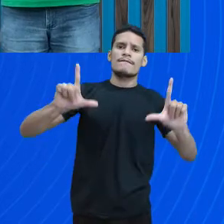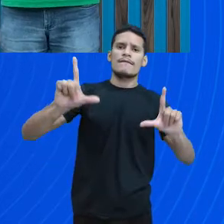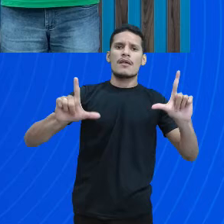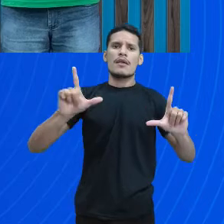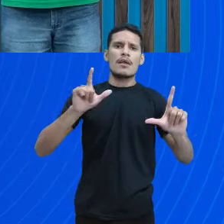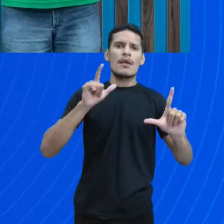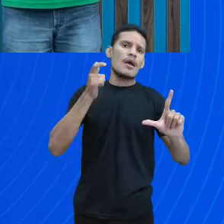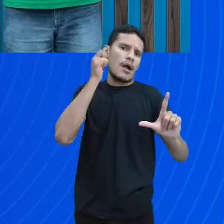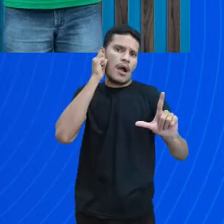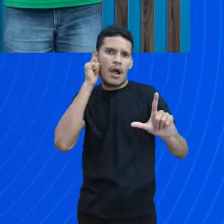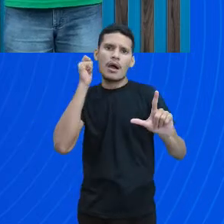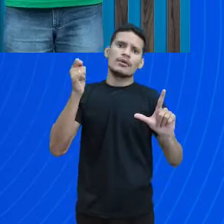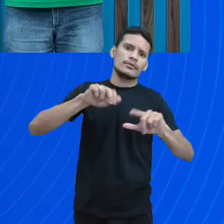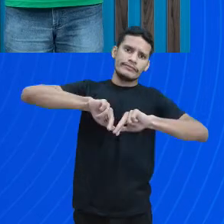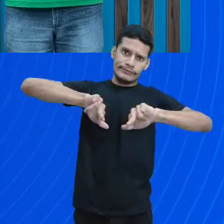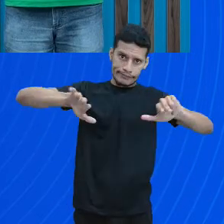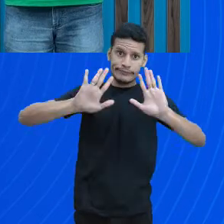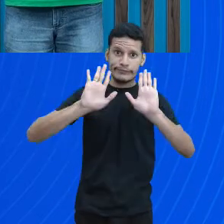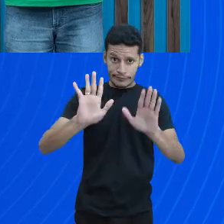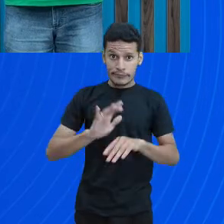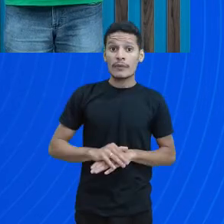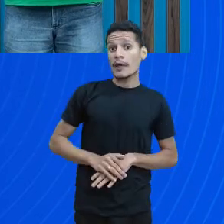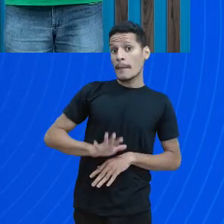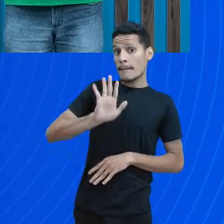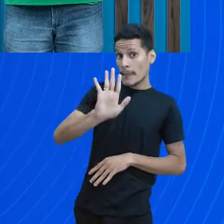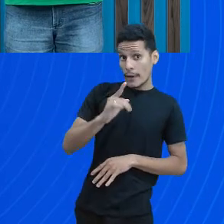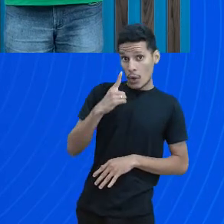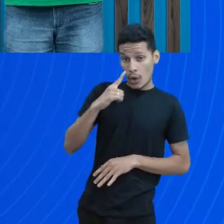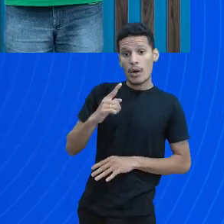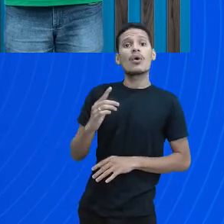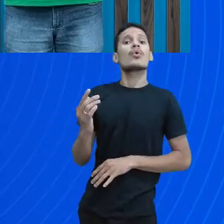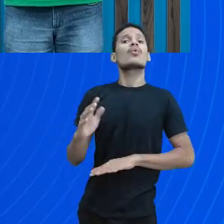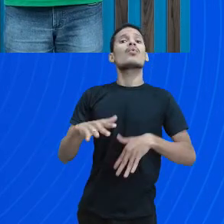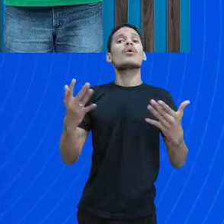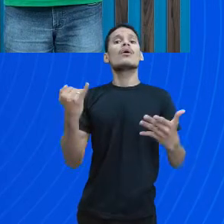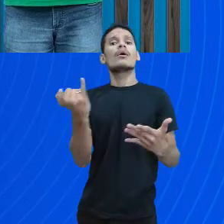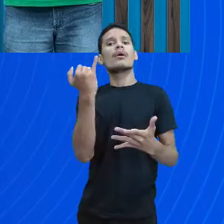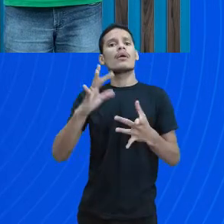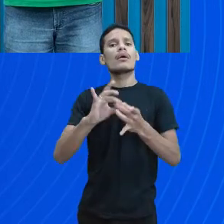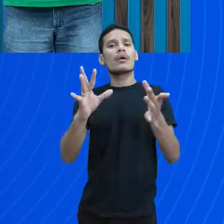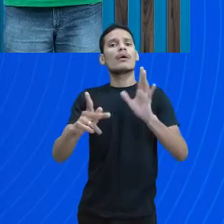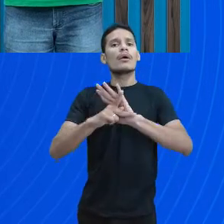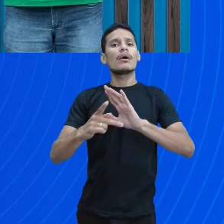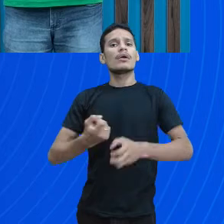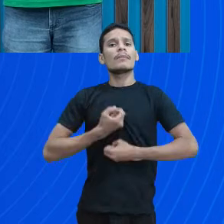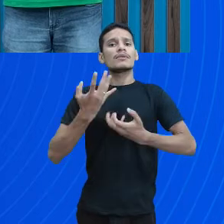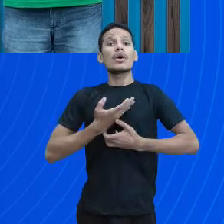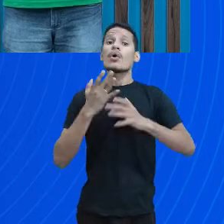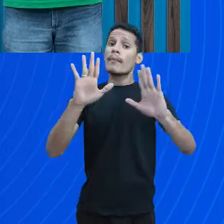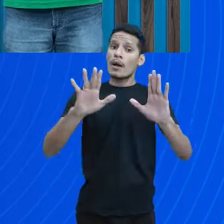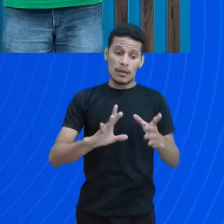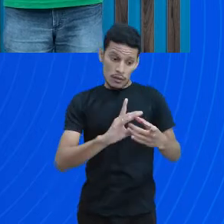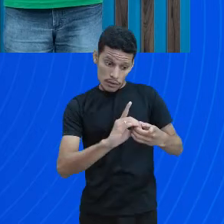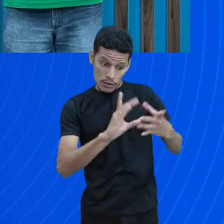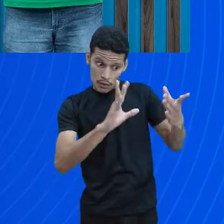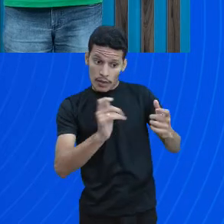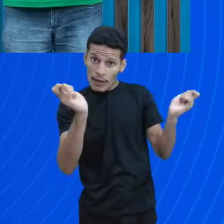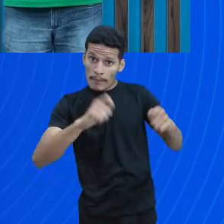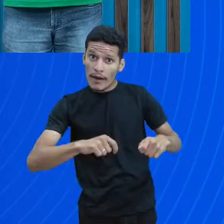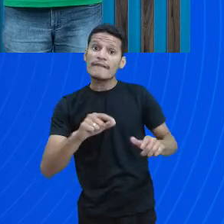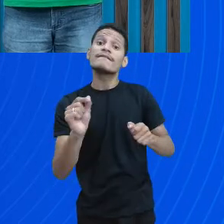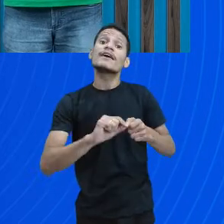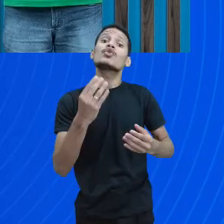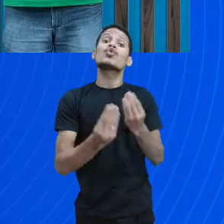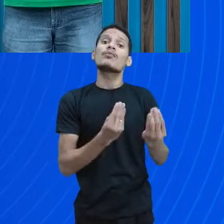TV, do rádio, etc. Mas, bom, qual a importância da liberdade de expressão? Uma democracia ela se faz com a liberdade de expressão.